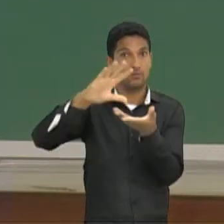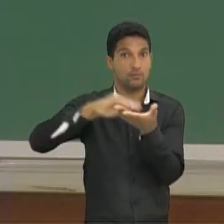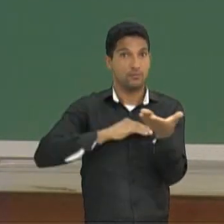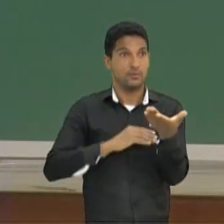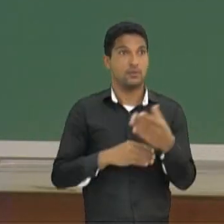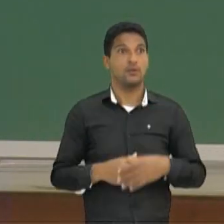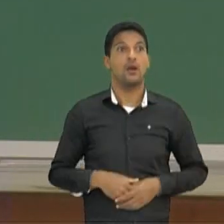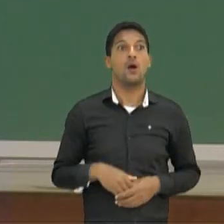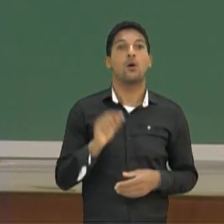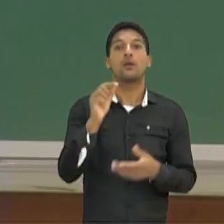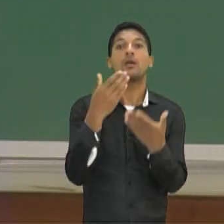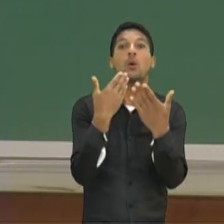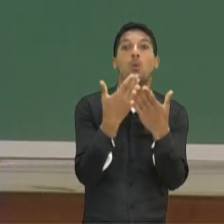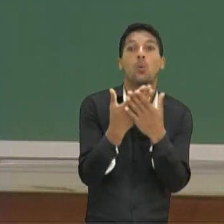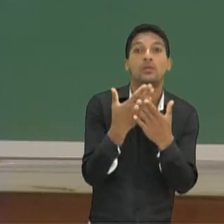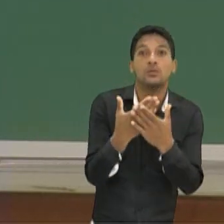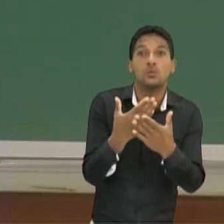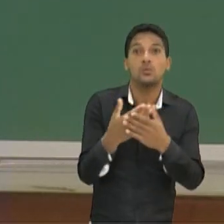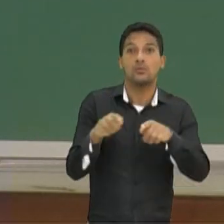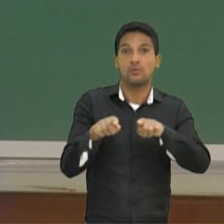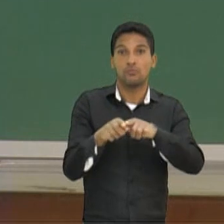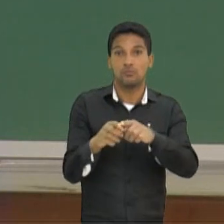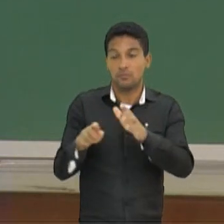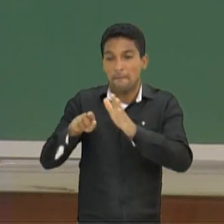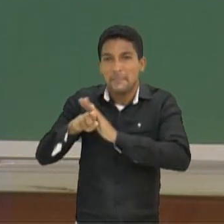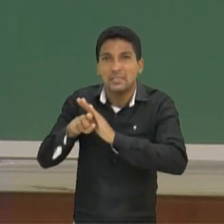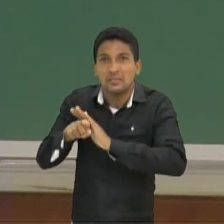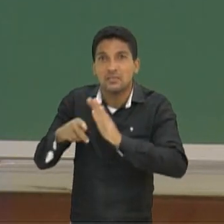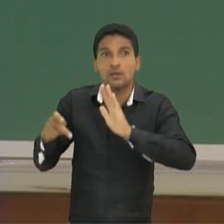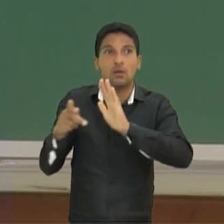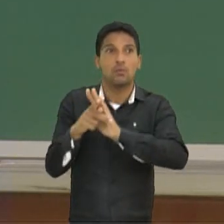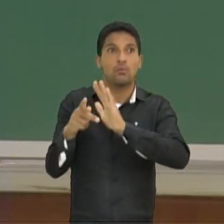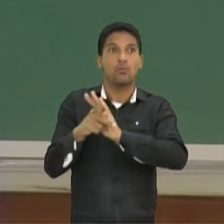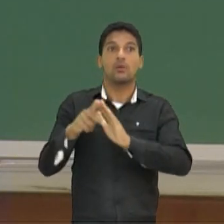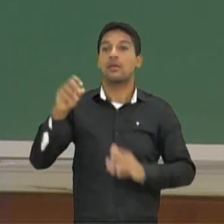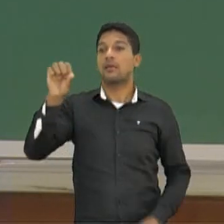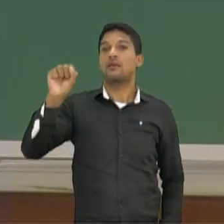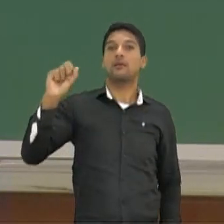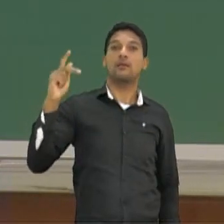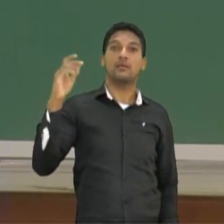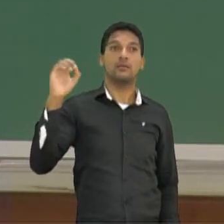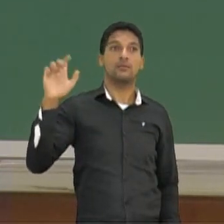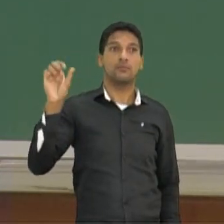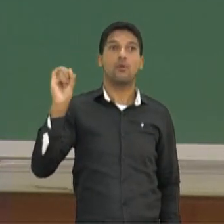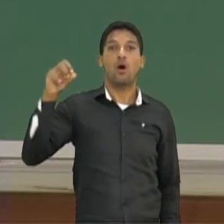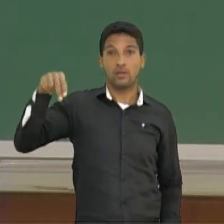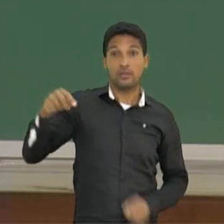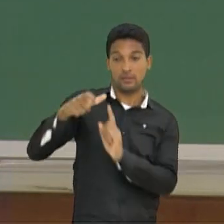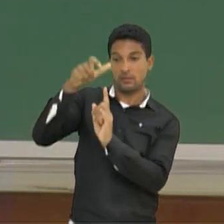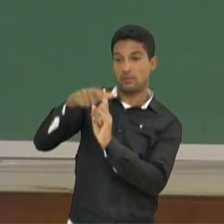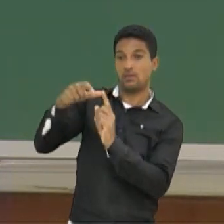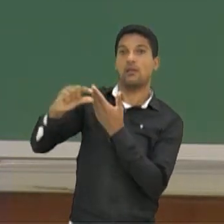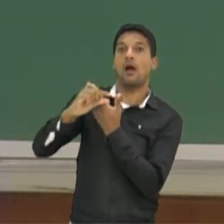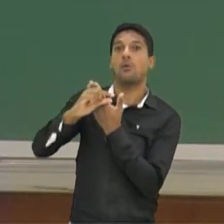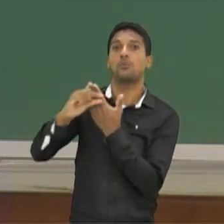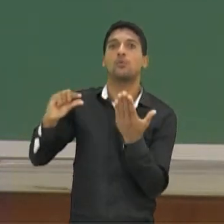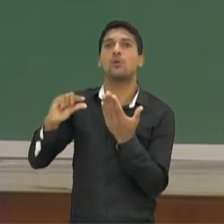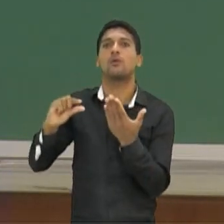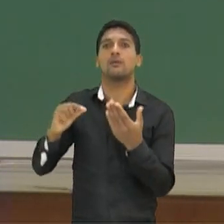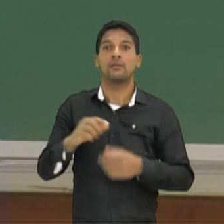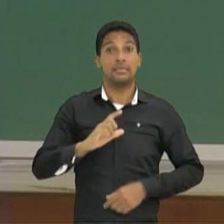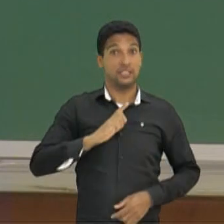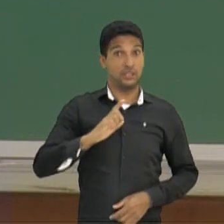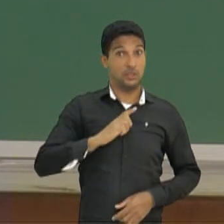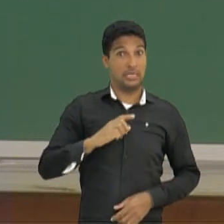e pesquisas de Spolin sobre os jogos teatrais, o que o autor, né, esperava com essa técnica? Então, o que o